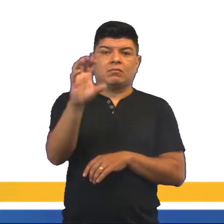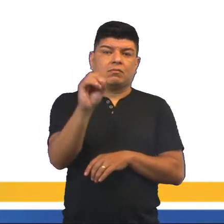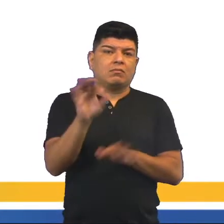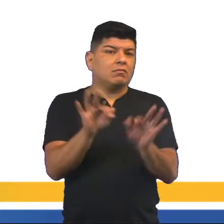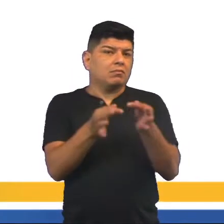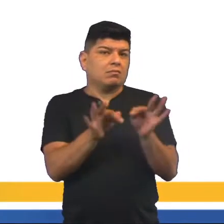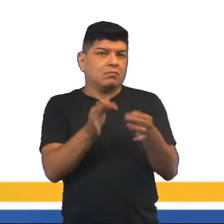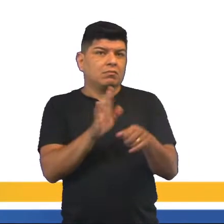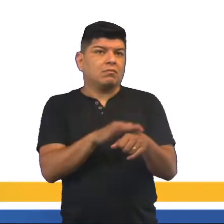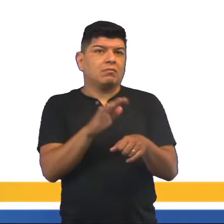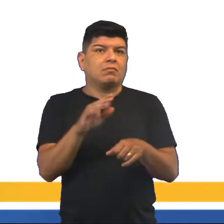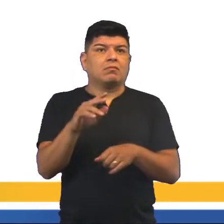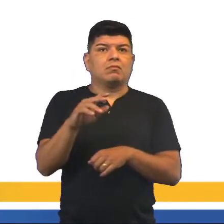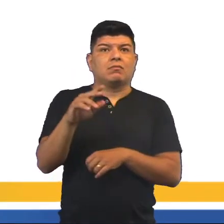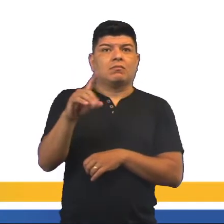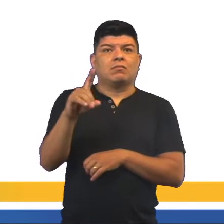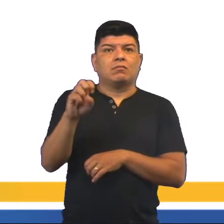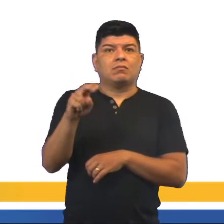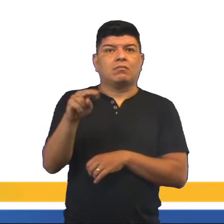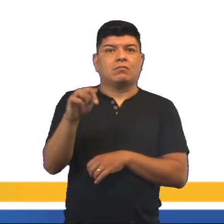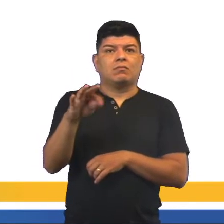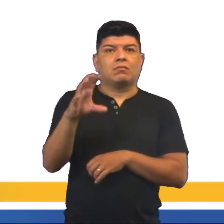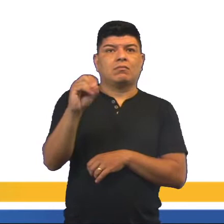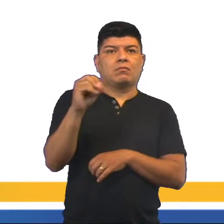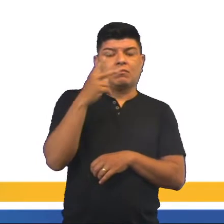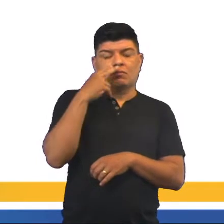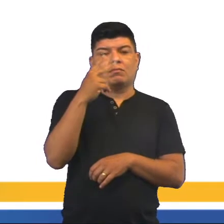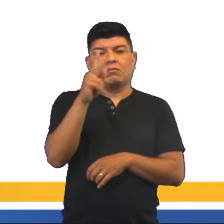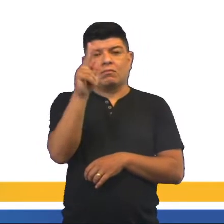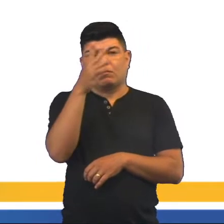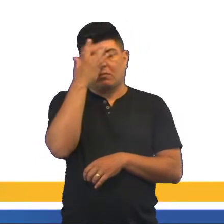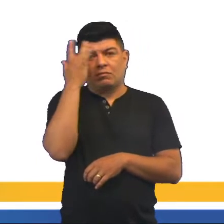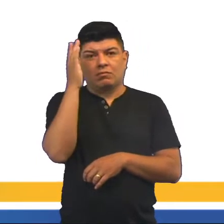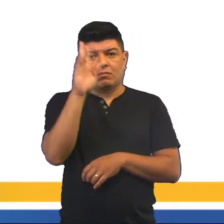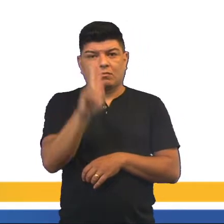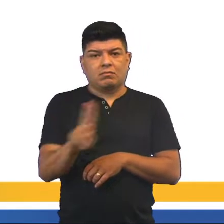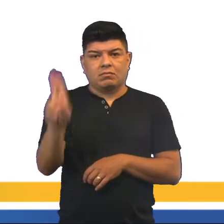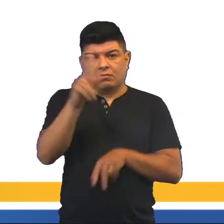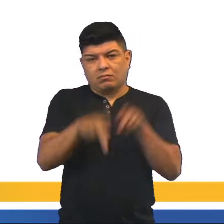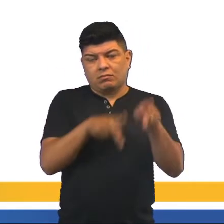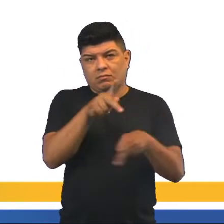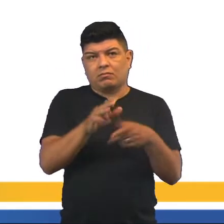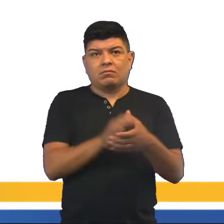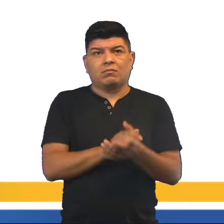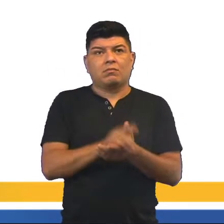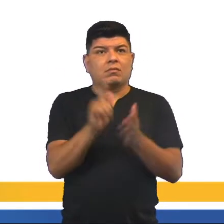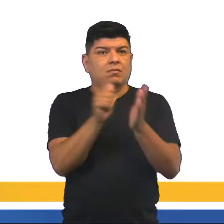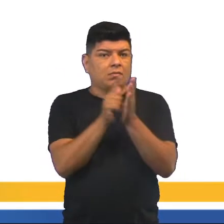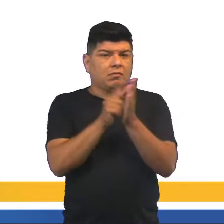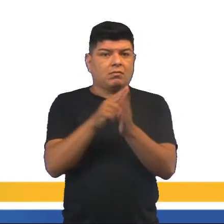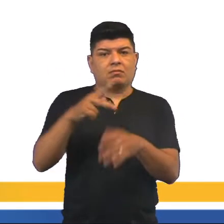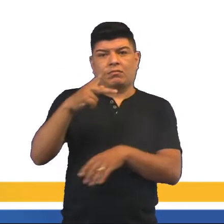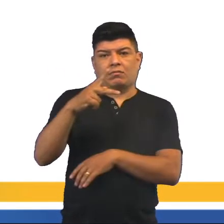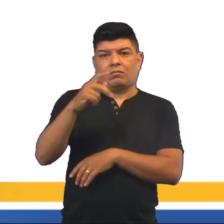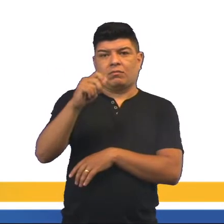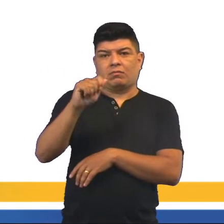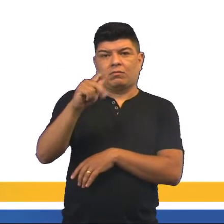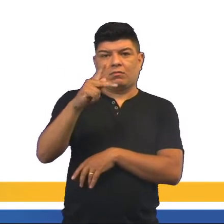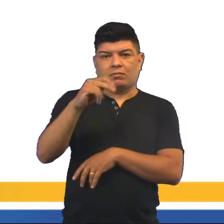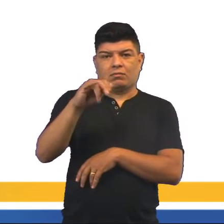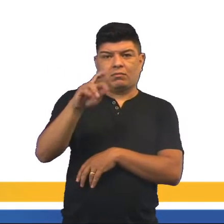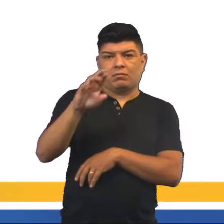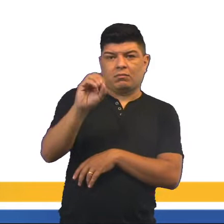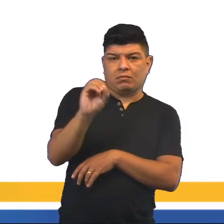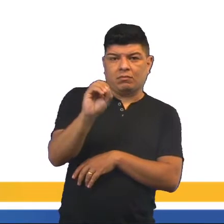e o demótico, o mais simplificado, que era de uso popular. O papiro, era utilizado